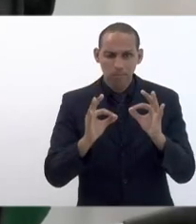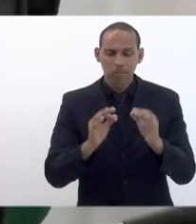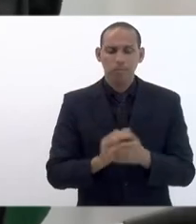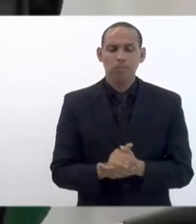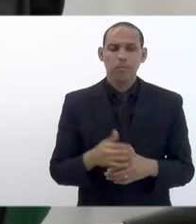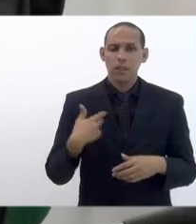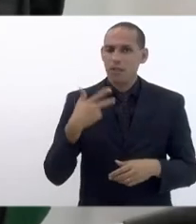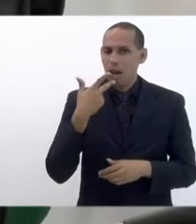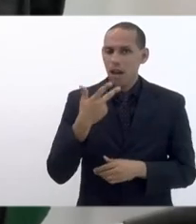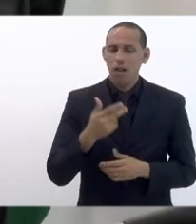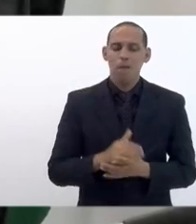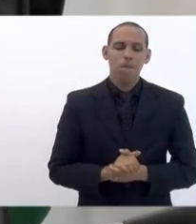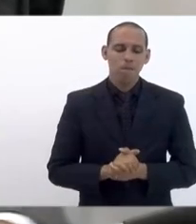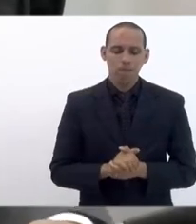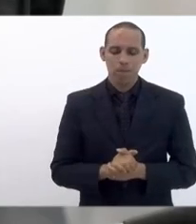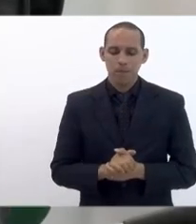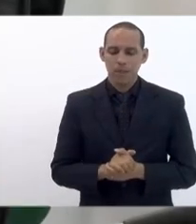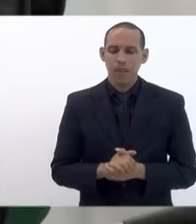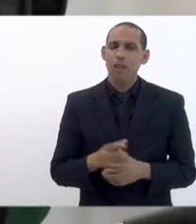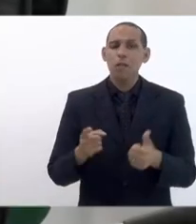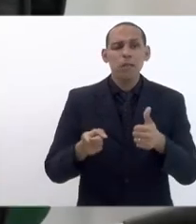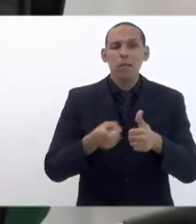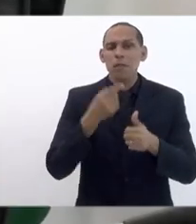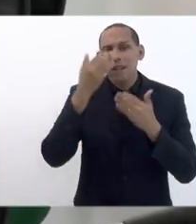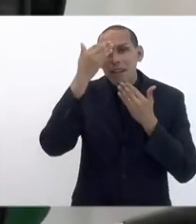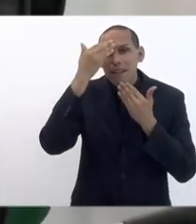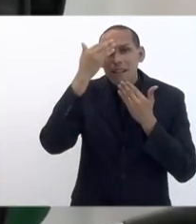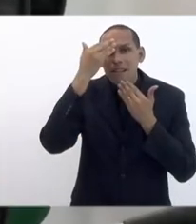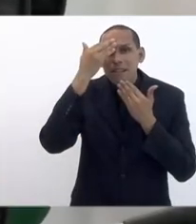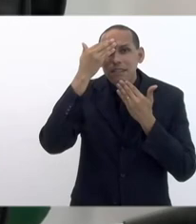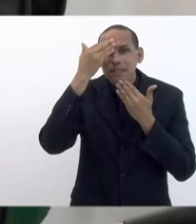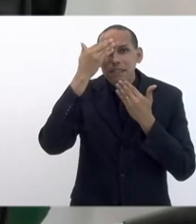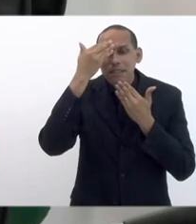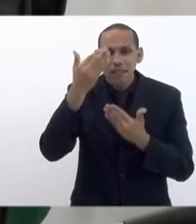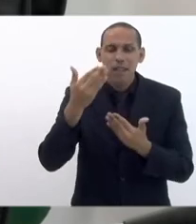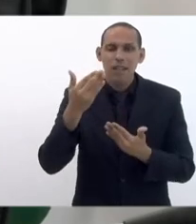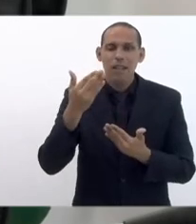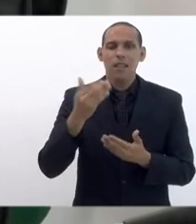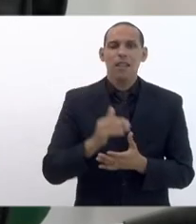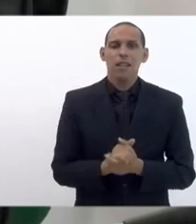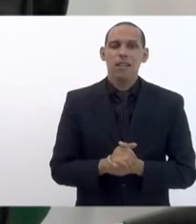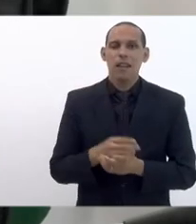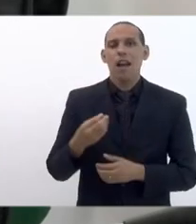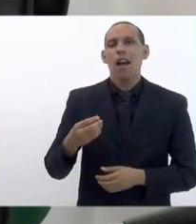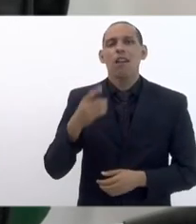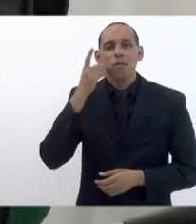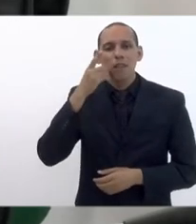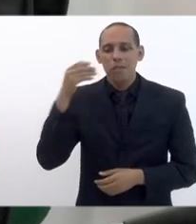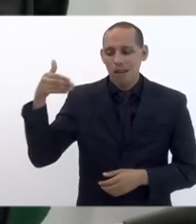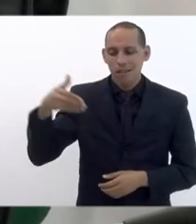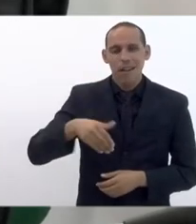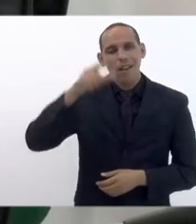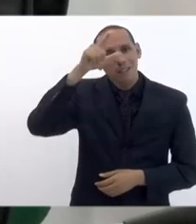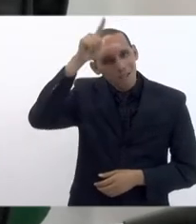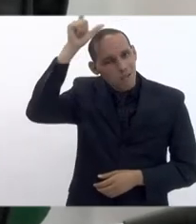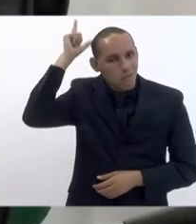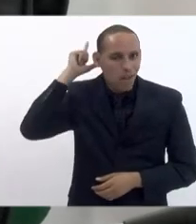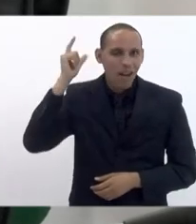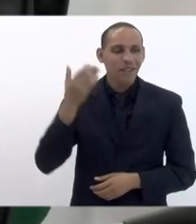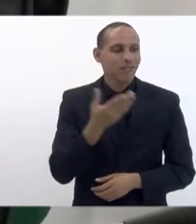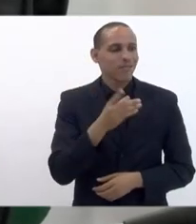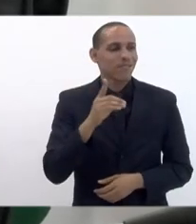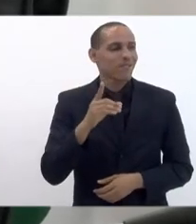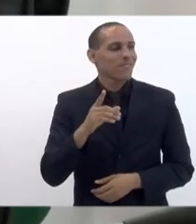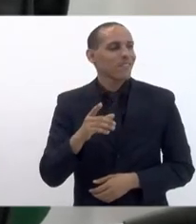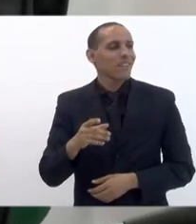dizer o seguinte, agora. Primeiro, eu quero agradecer muito aos deputados que compareceram. O deputado Luiz Paulo, nosso decano, que sempre